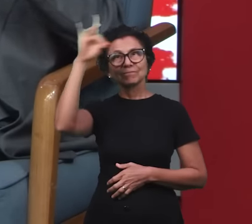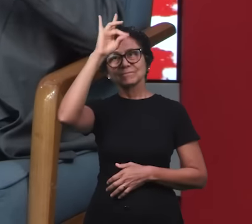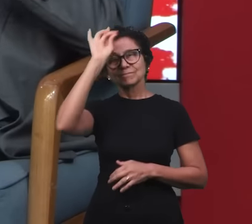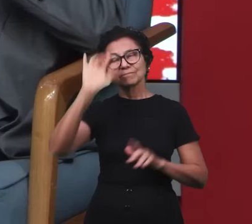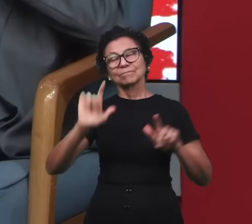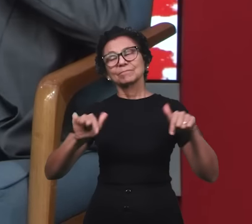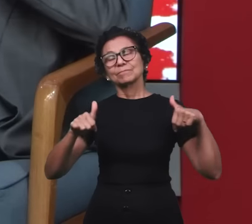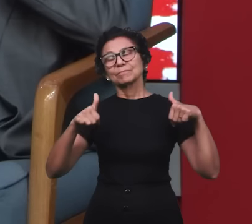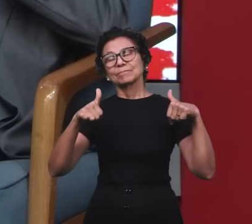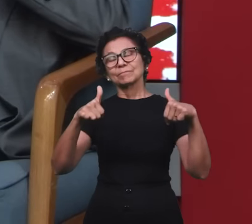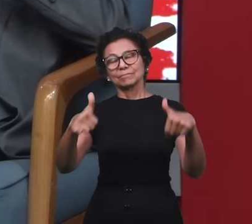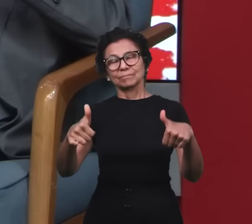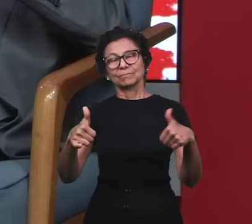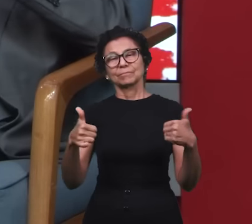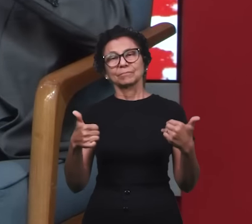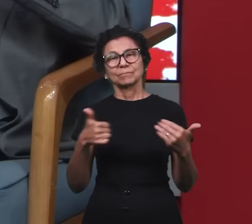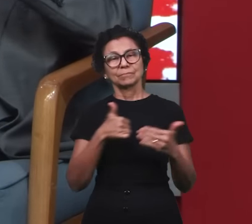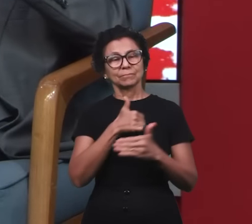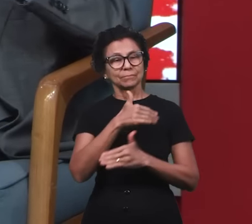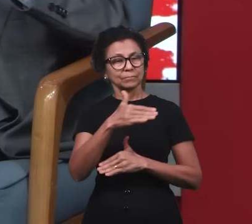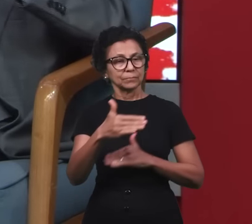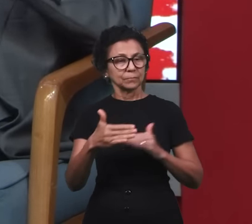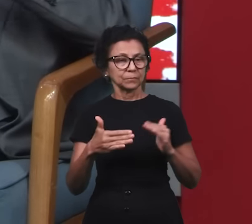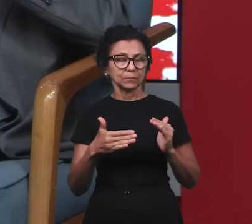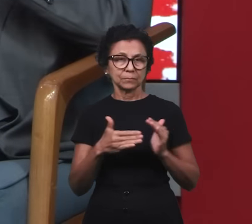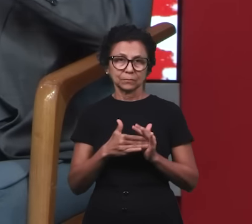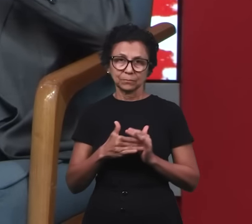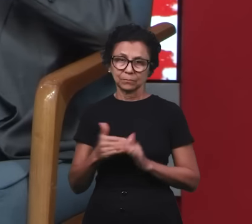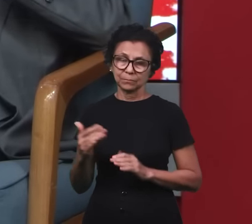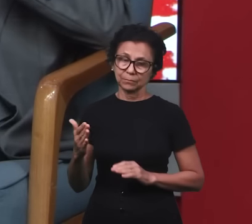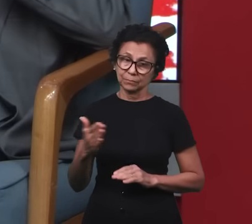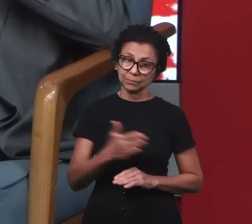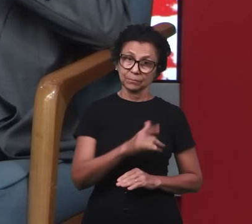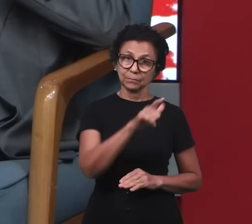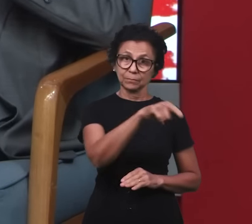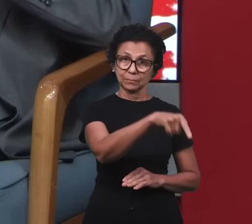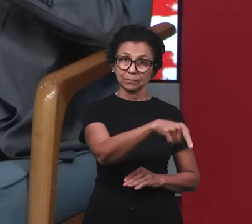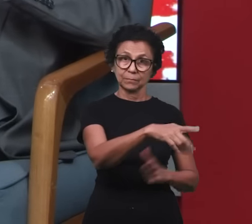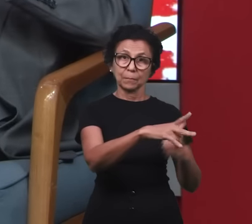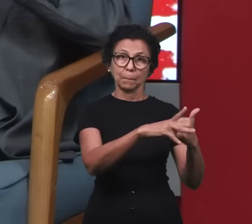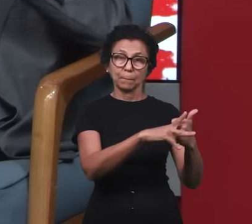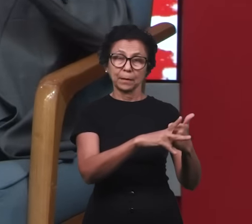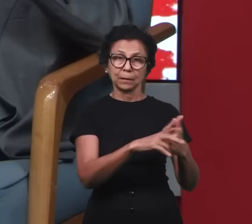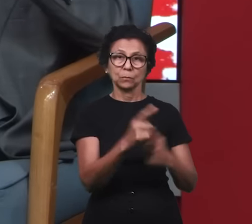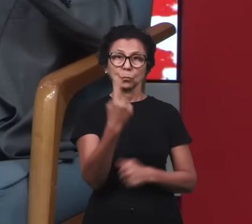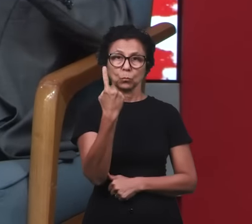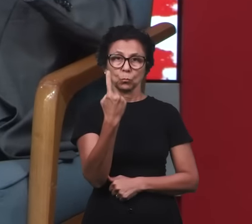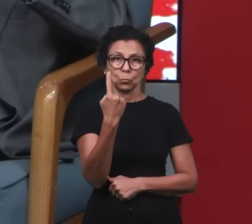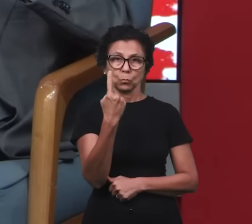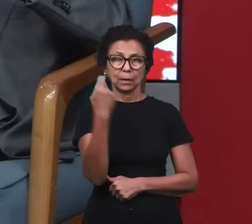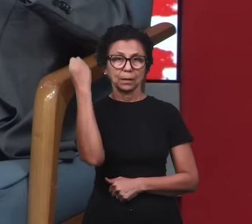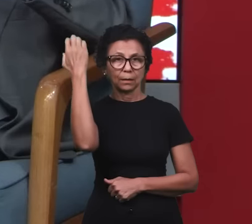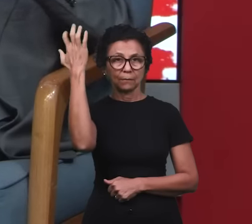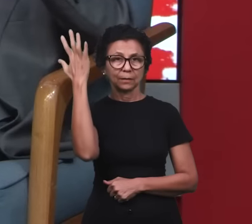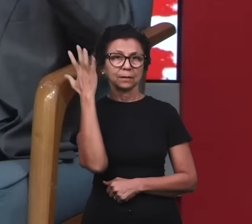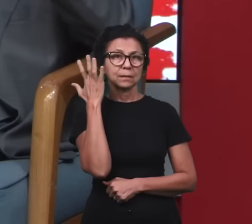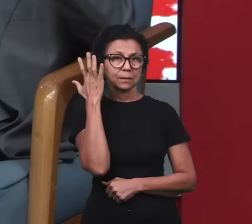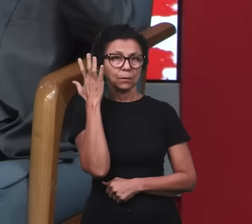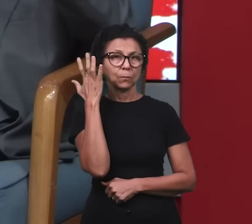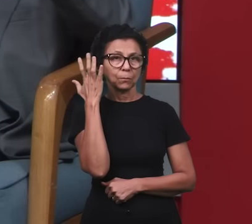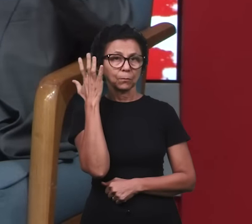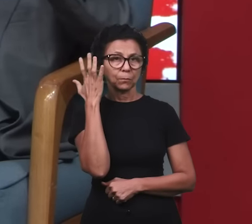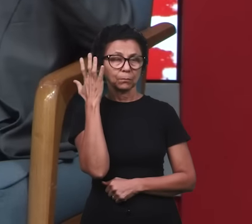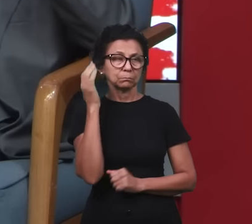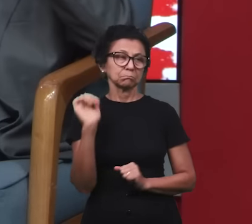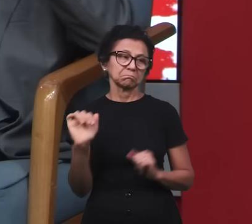todo. O que aconteceu? Pedro teve uma revelação. Vamos lá. Ele teve a revelação